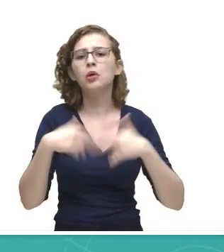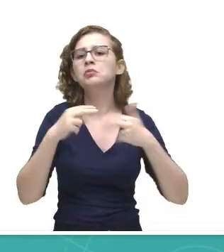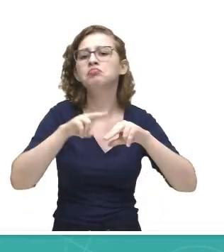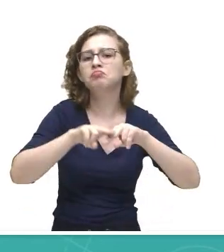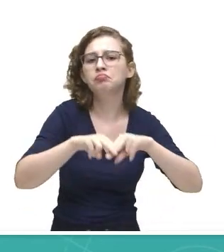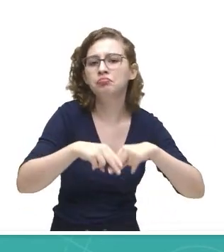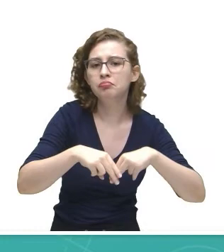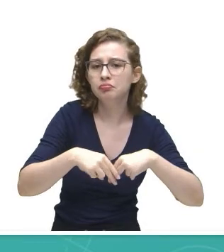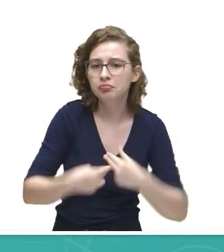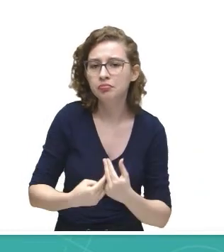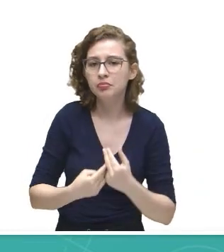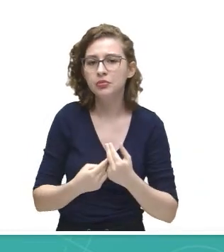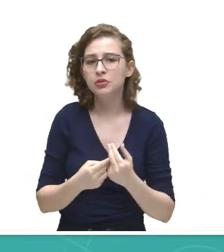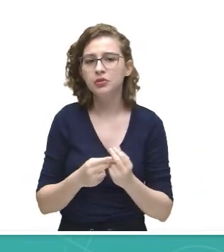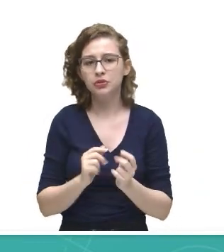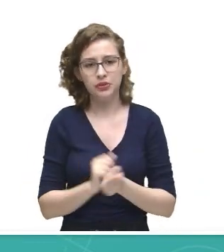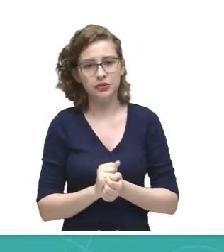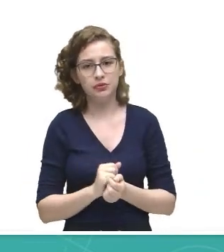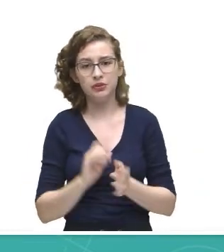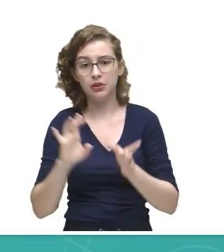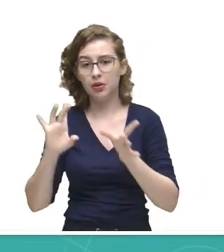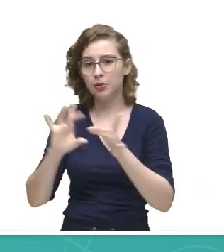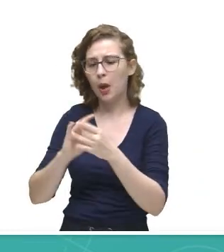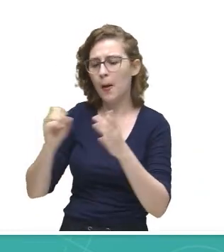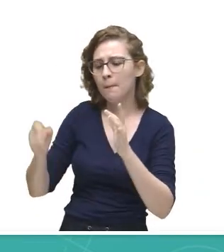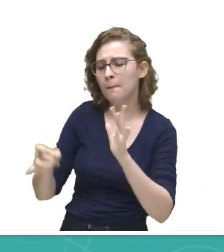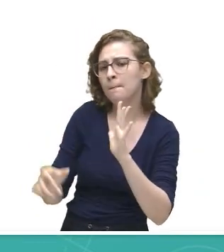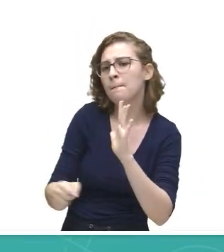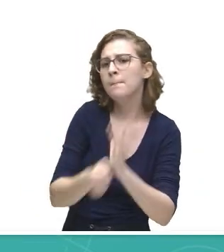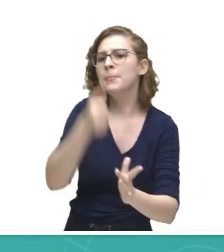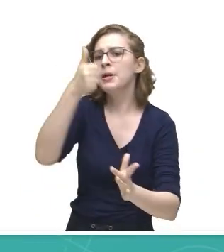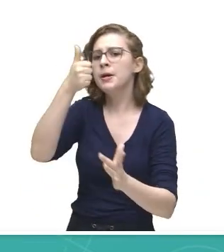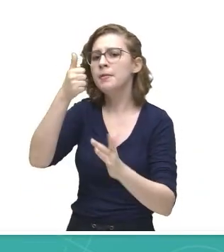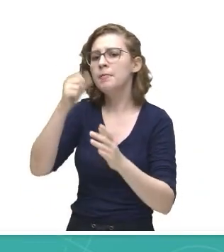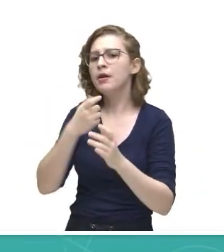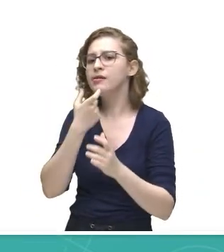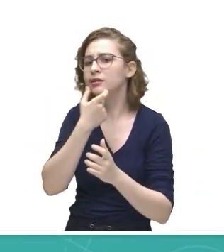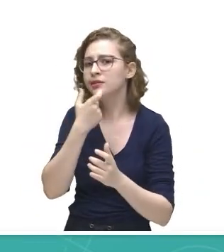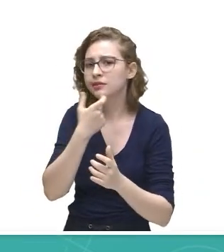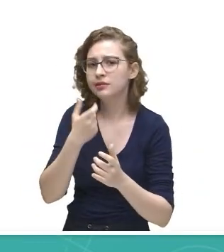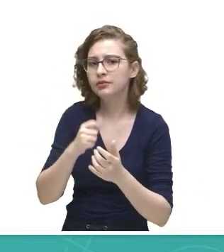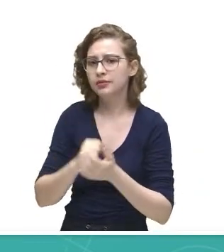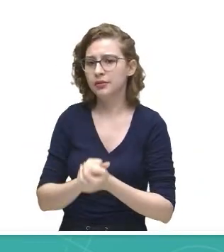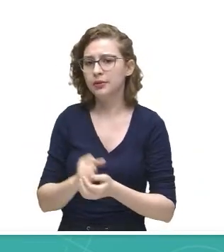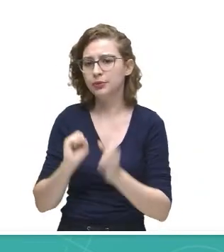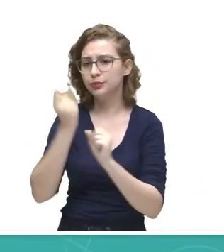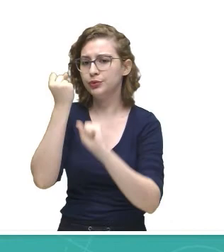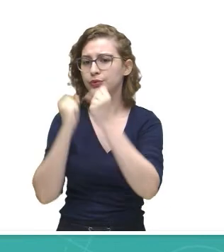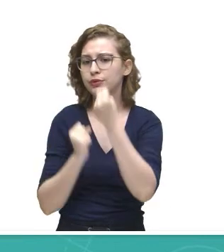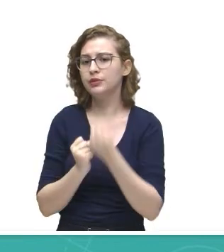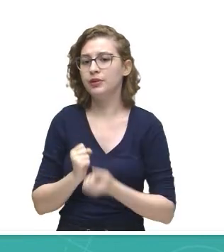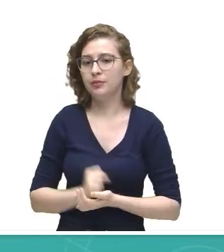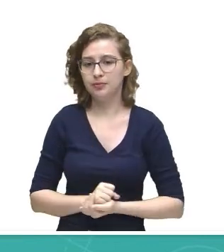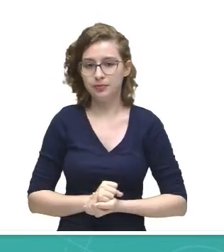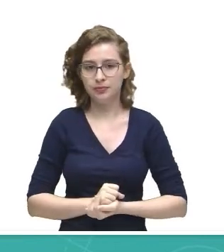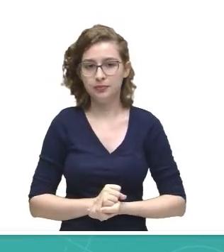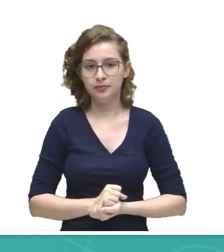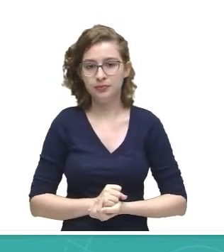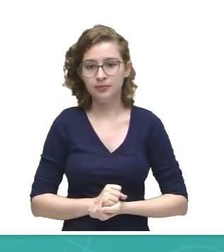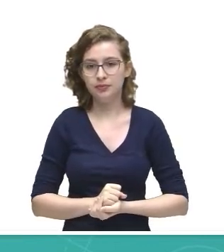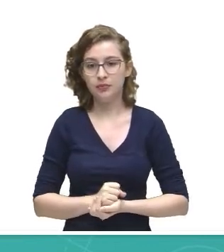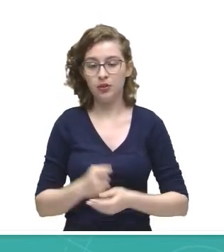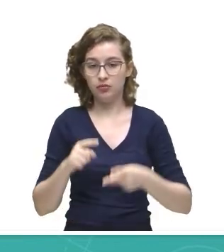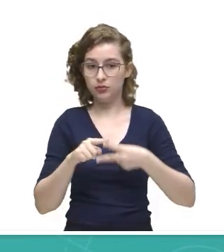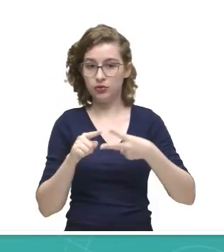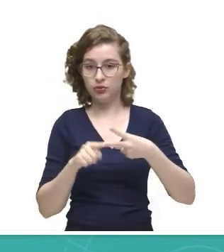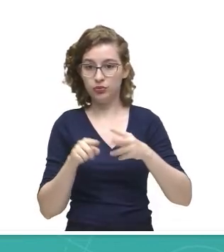os principais motivos ligados ao pioneirismo industrial inglês. Então, eu trouxe essa primeira e a segunda questão, eu